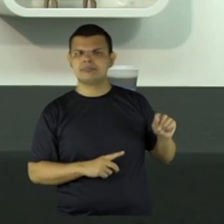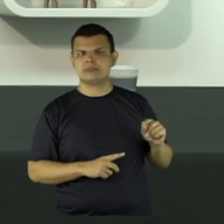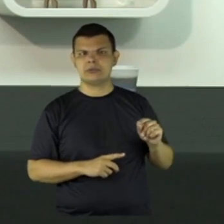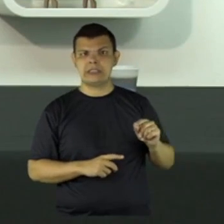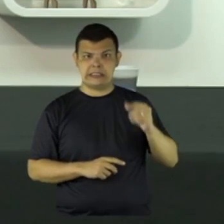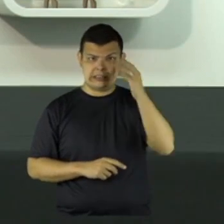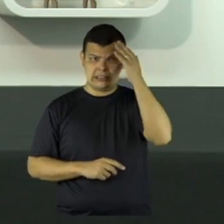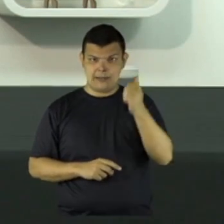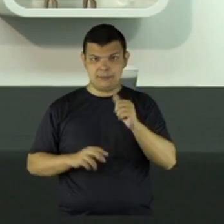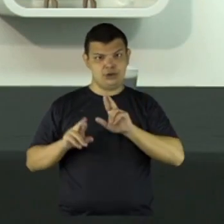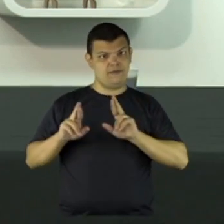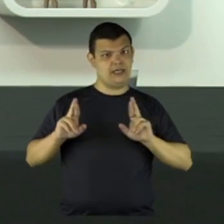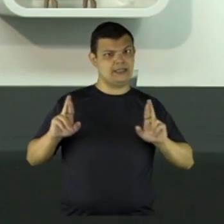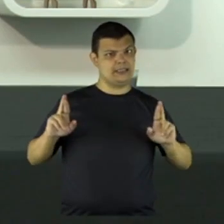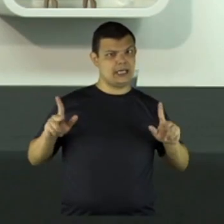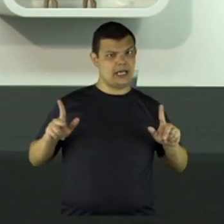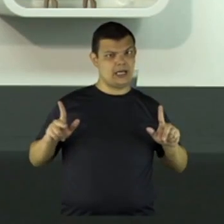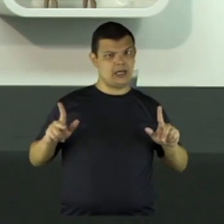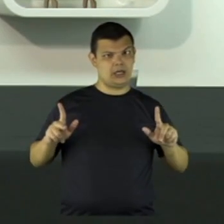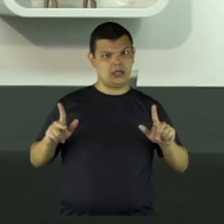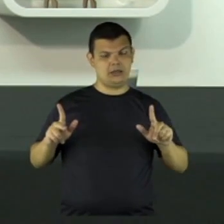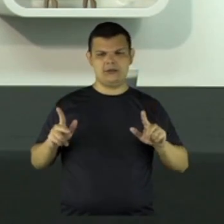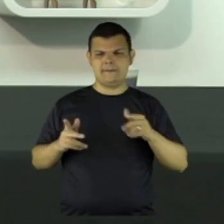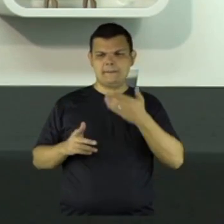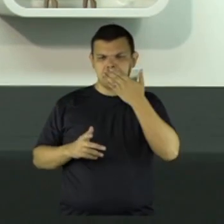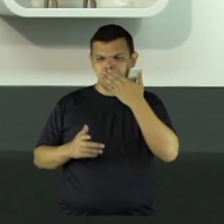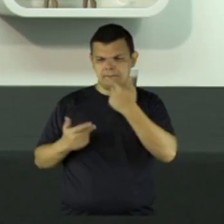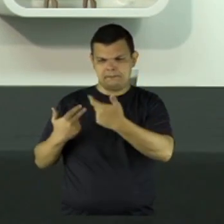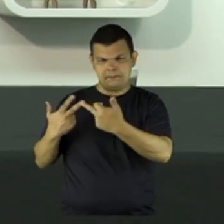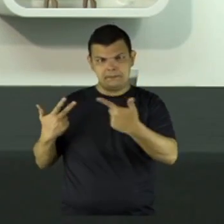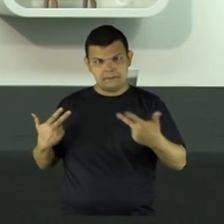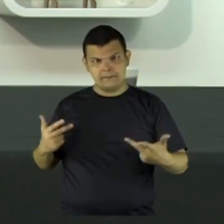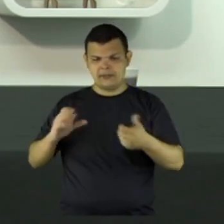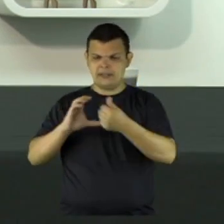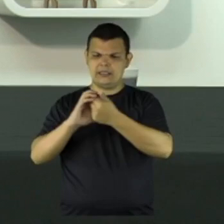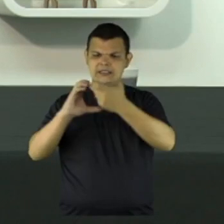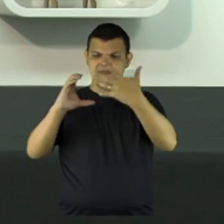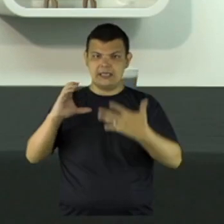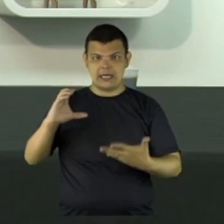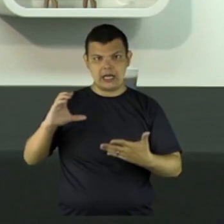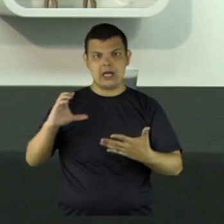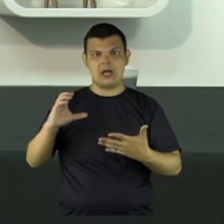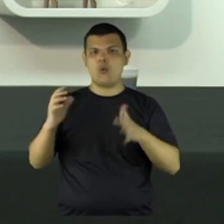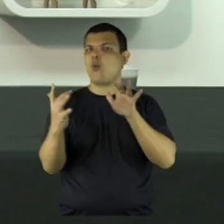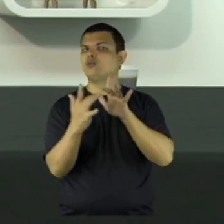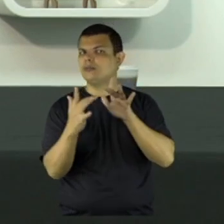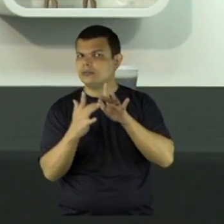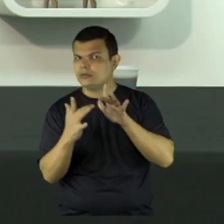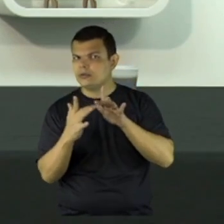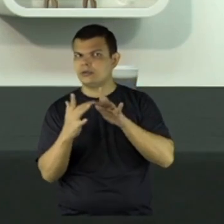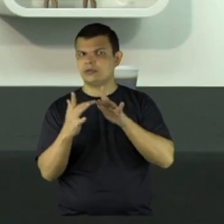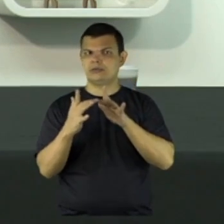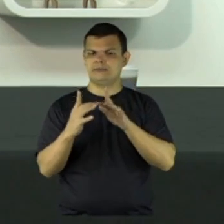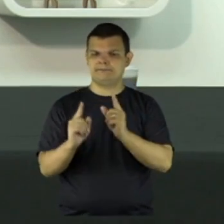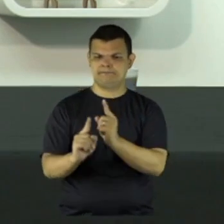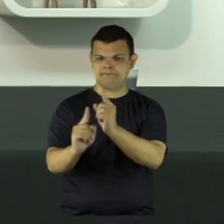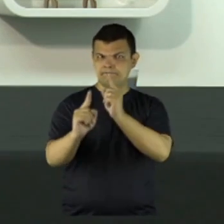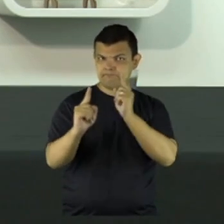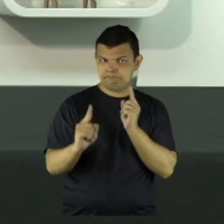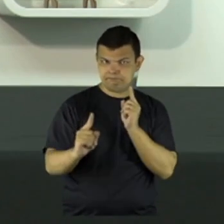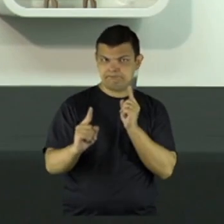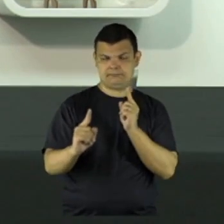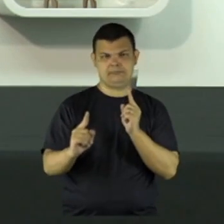sabe diferenciar as lutas, as formas de classificar, quanto ao seu contato, quanto à sua